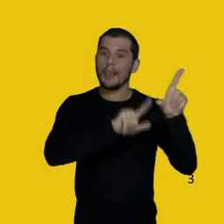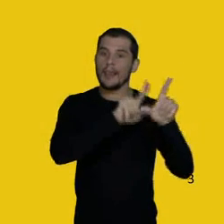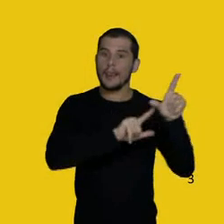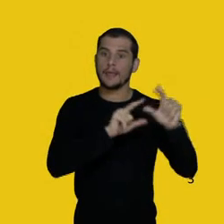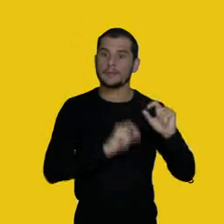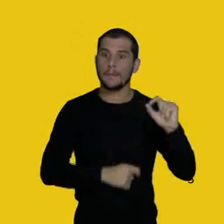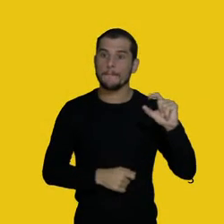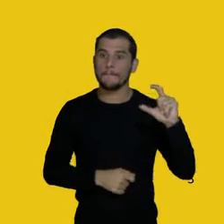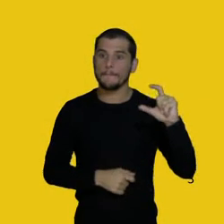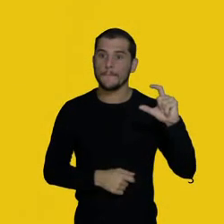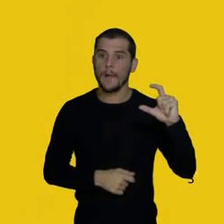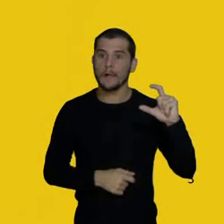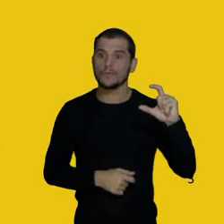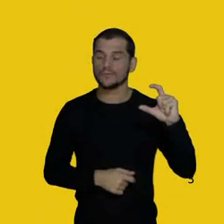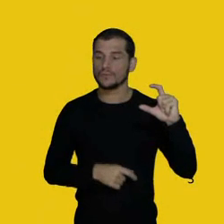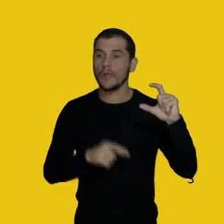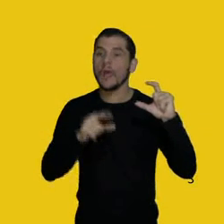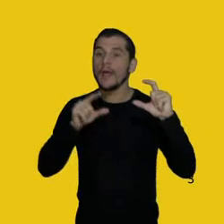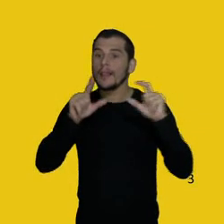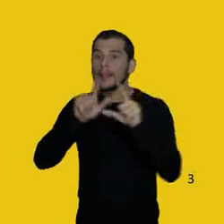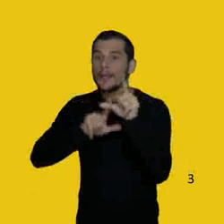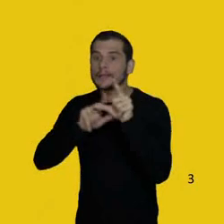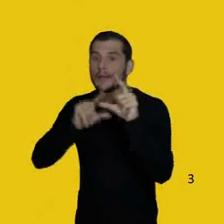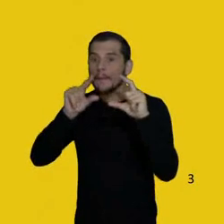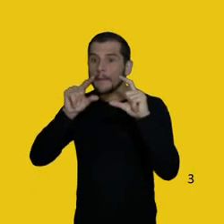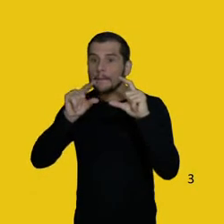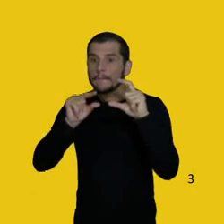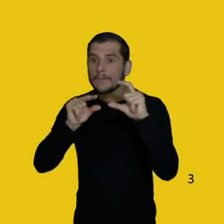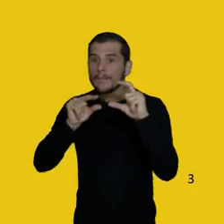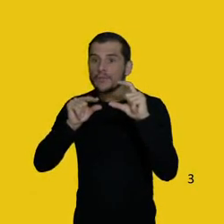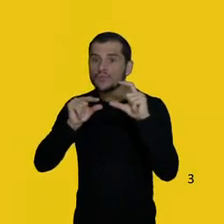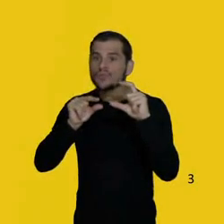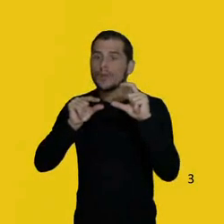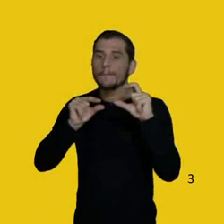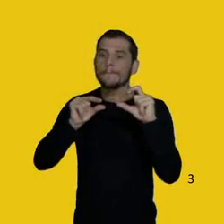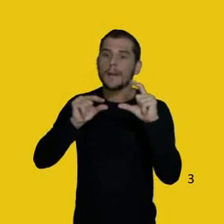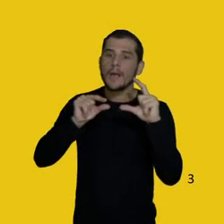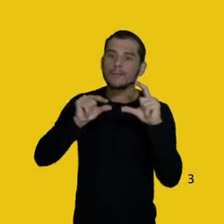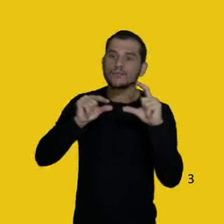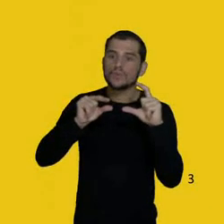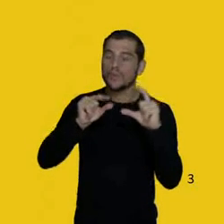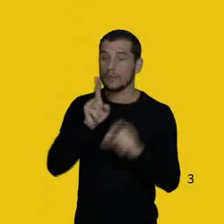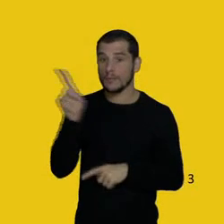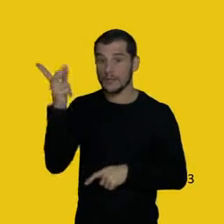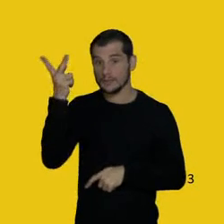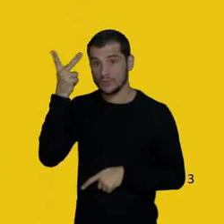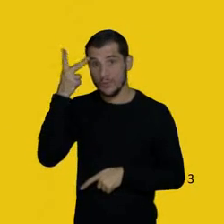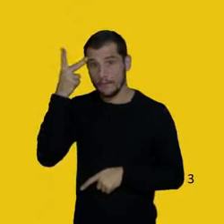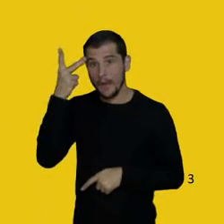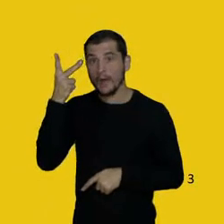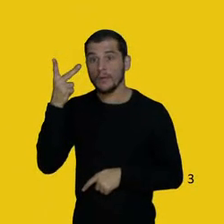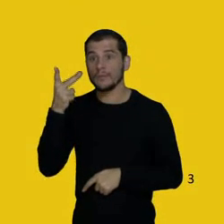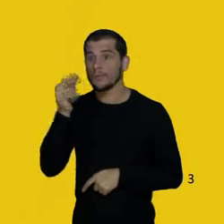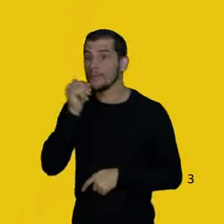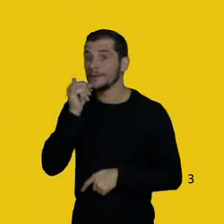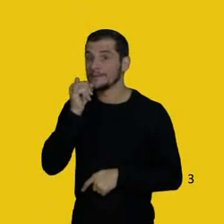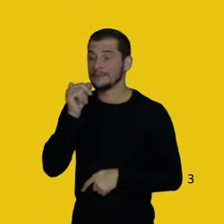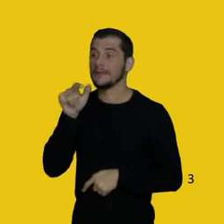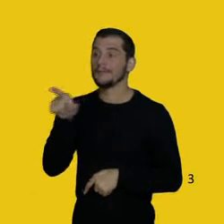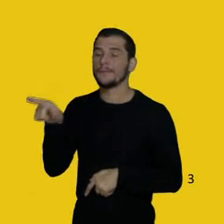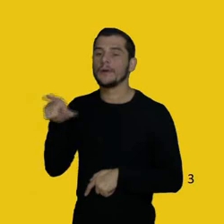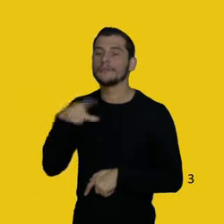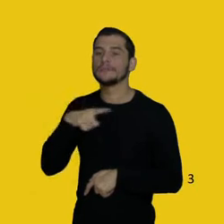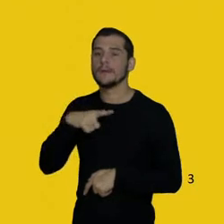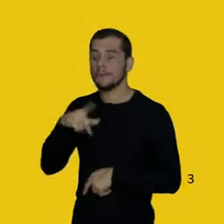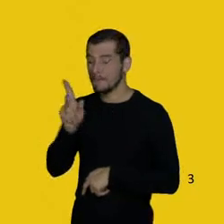escolas assim em São Paulo elas não deixam né Passar paraa letra maiúscula então eles sofrem muito porque o professor ti eu escrevi mas o